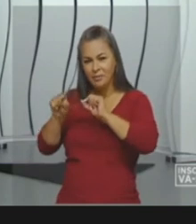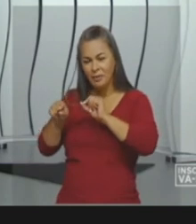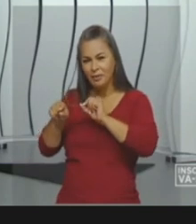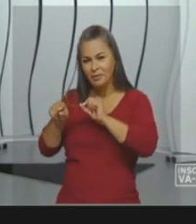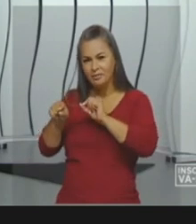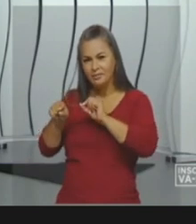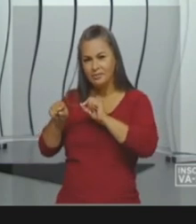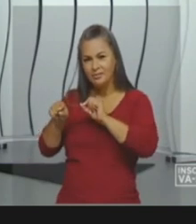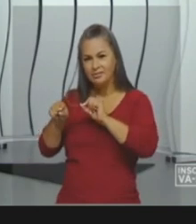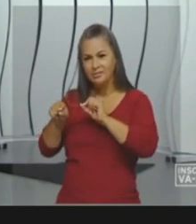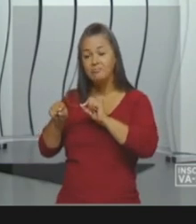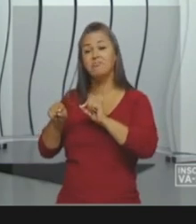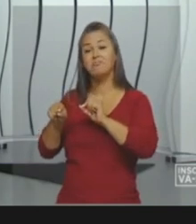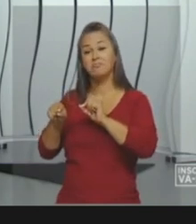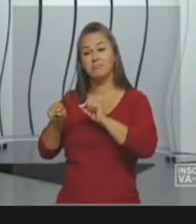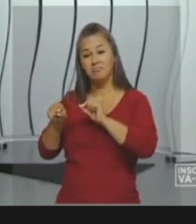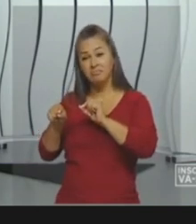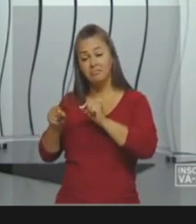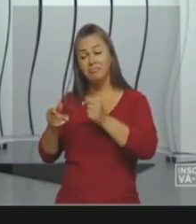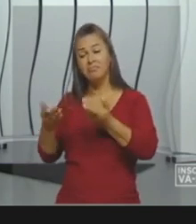B positivo, tá?